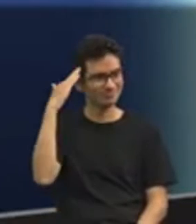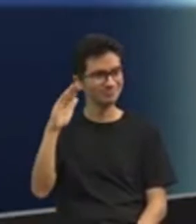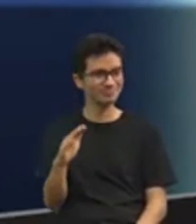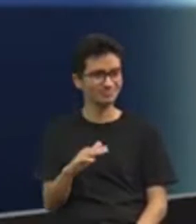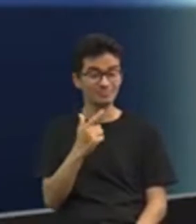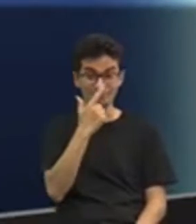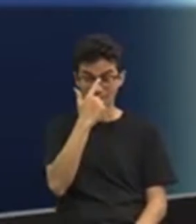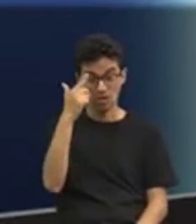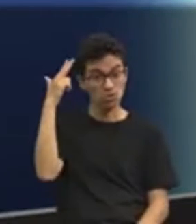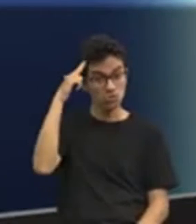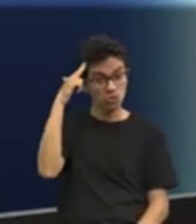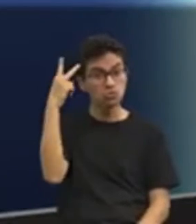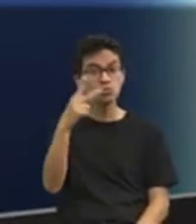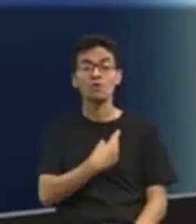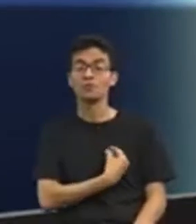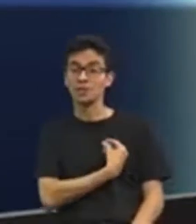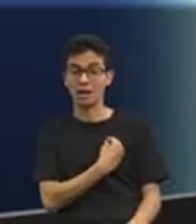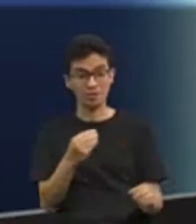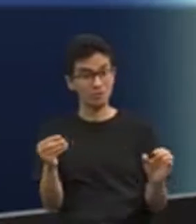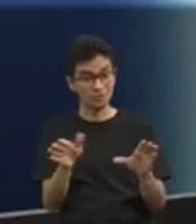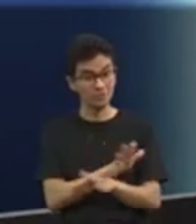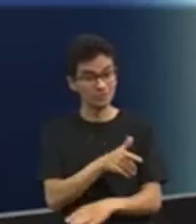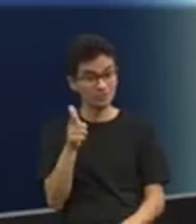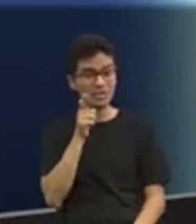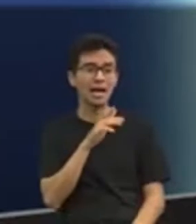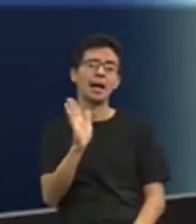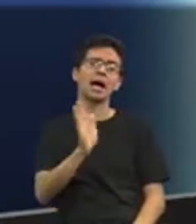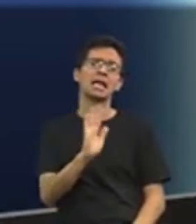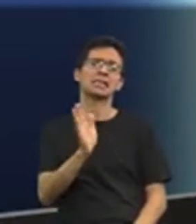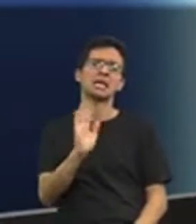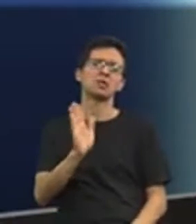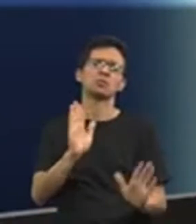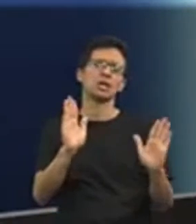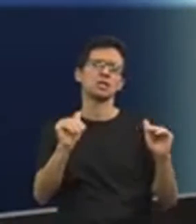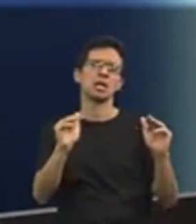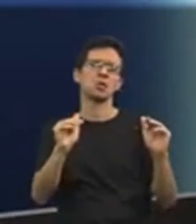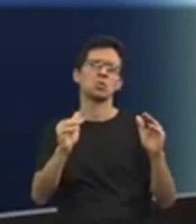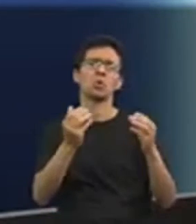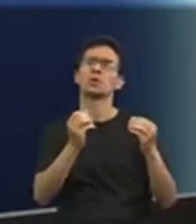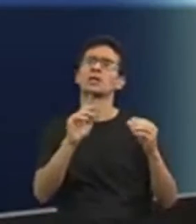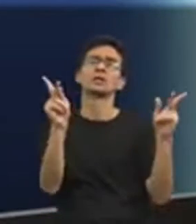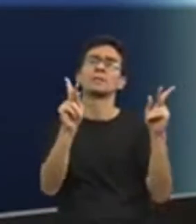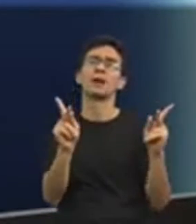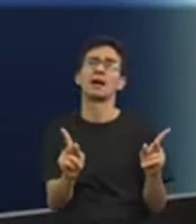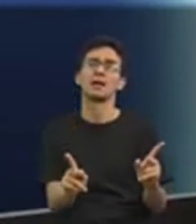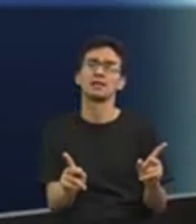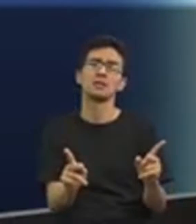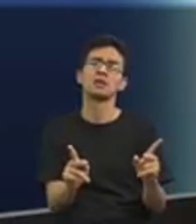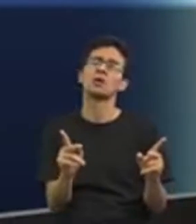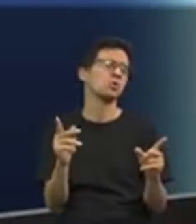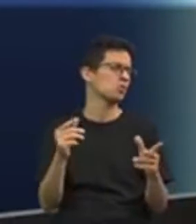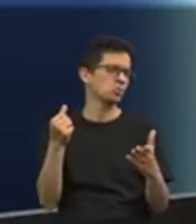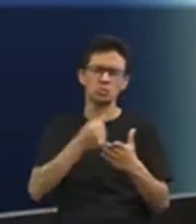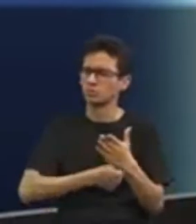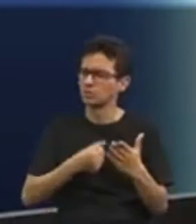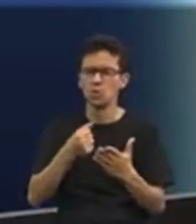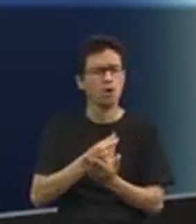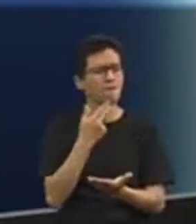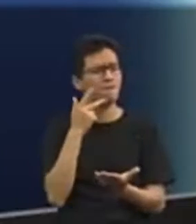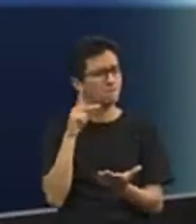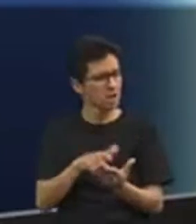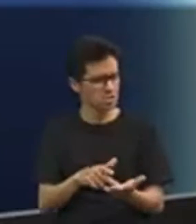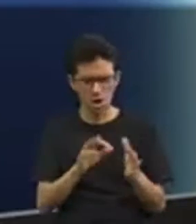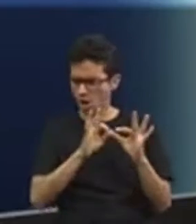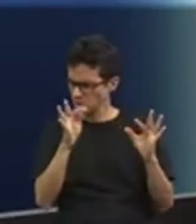assim o grande sonho de sua vida final realizadas e a Deus Odorico grande O Pacificador o desbravador o